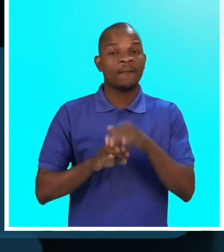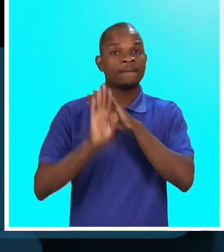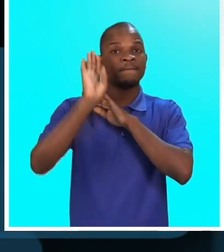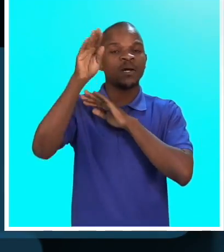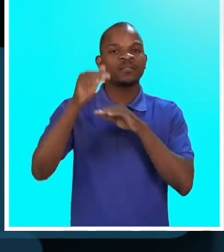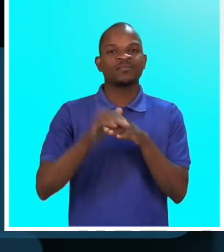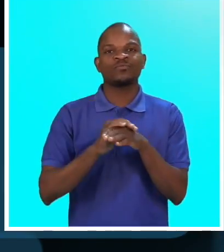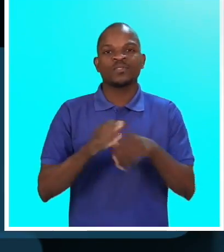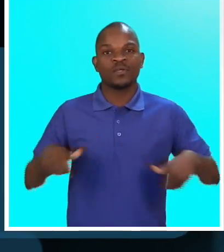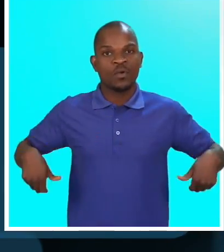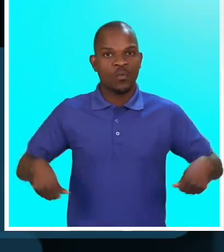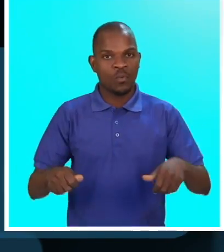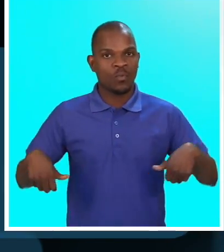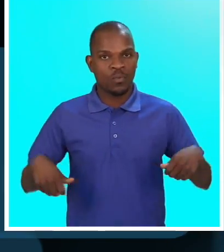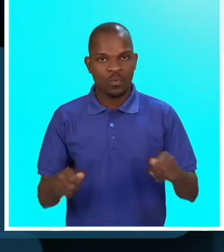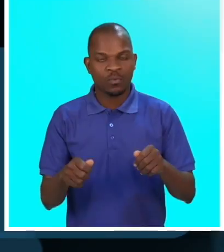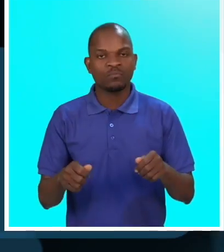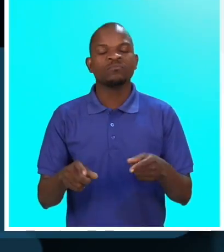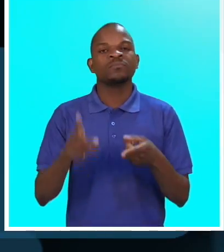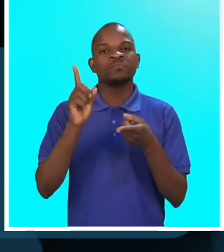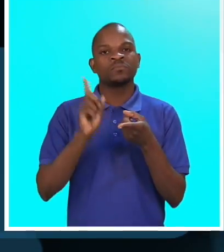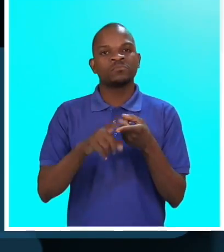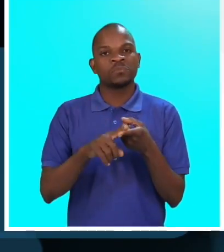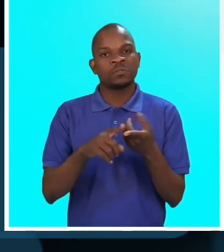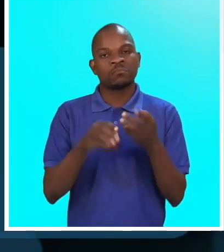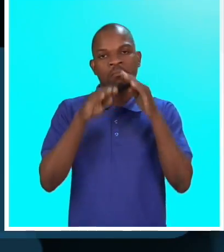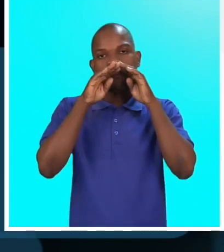Temos o básico de cadeira de rodas.